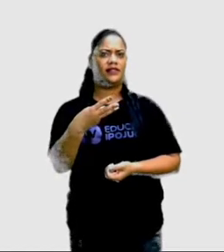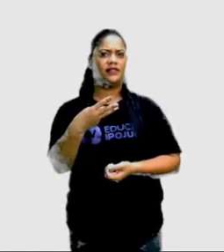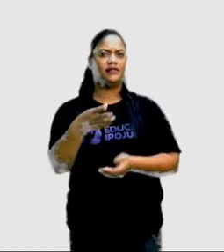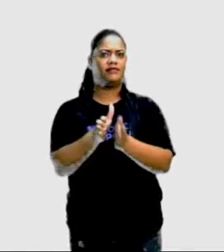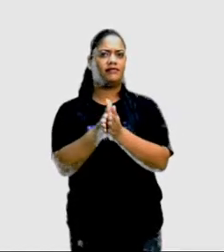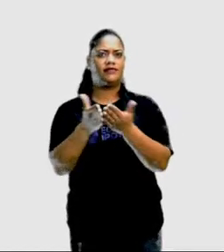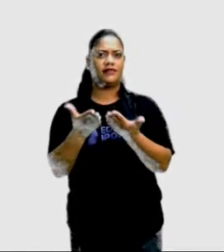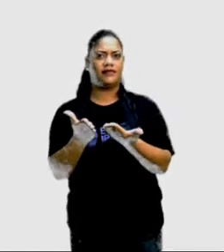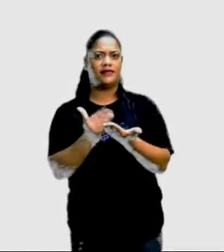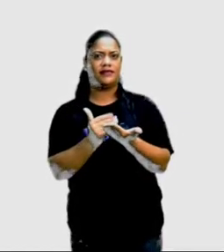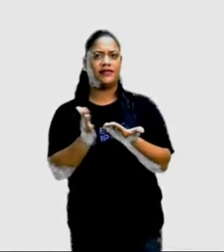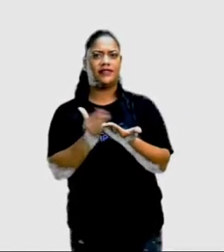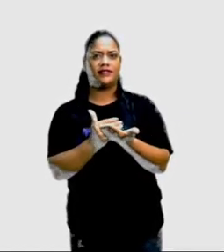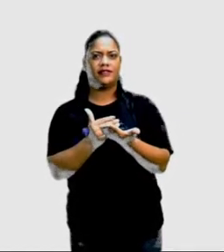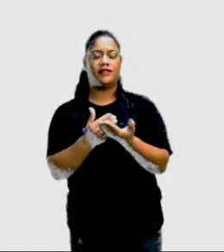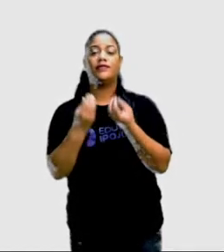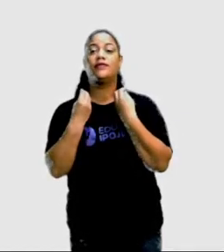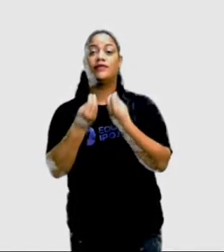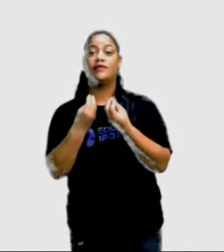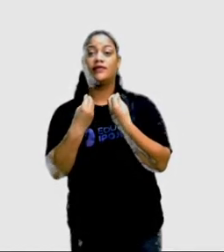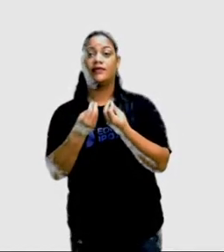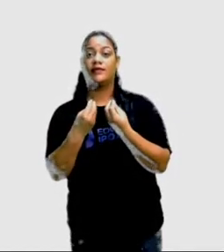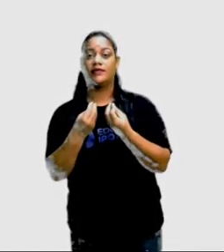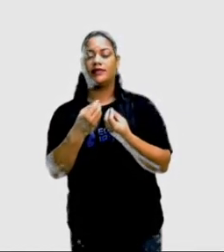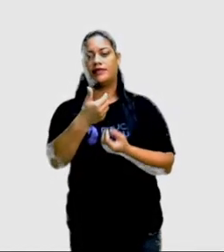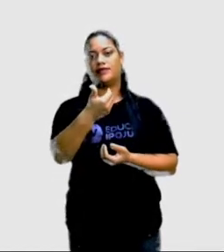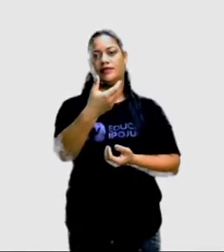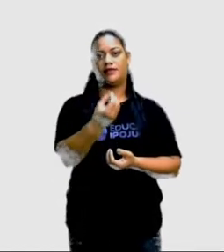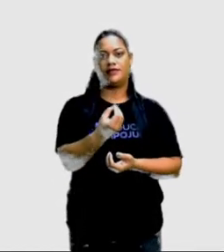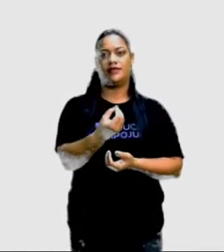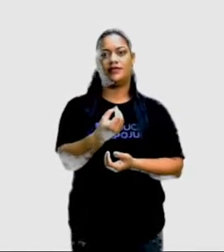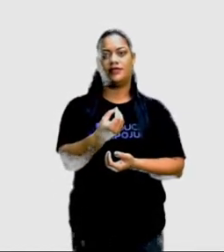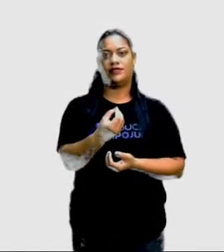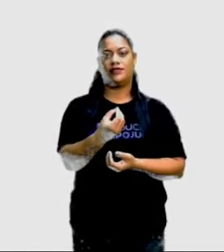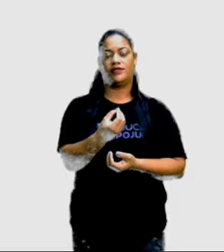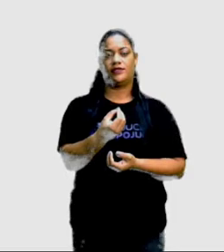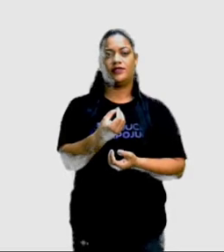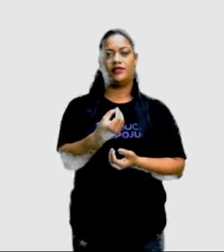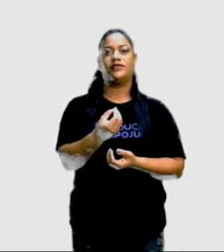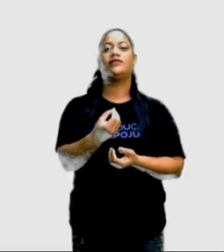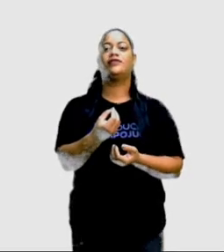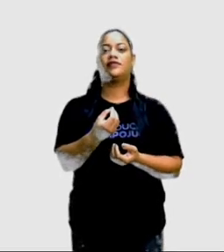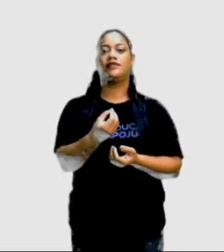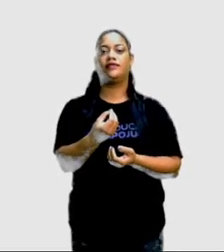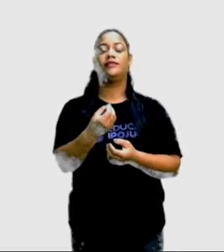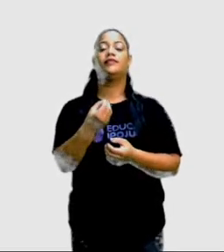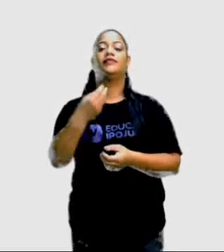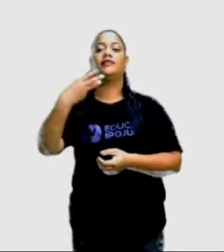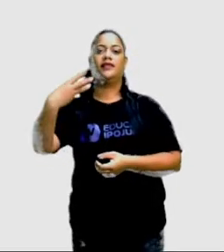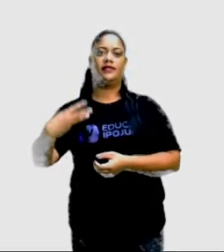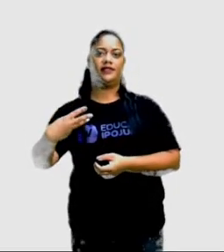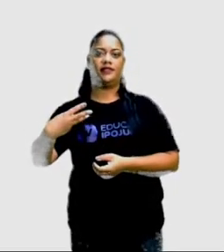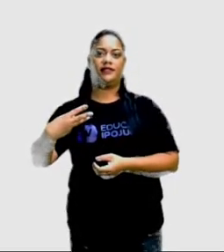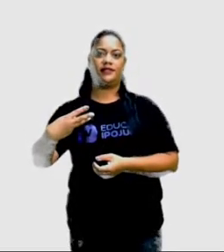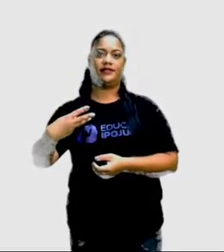distribuir? Decompor em 10 livros e 3.